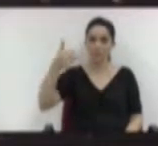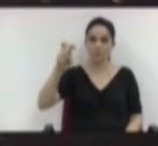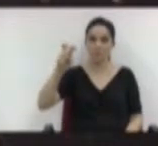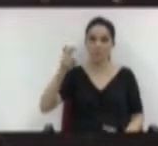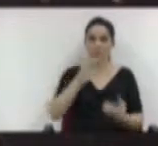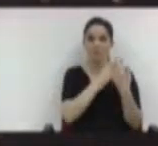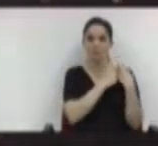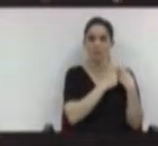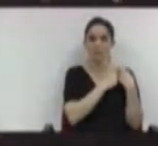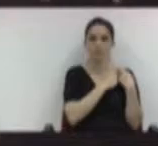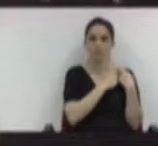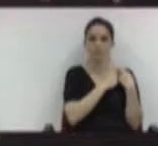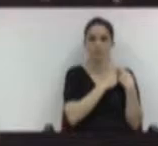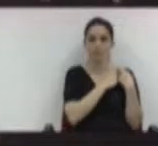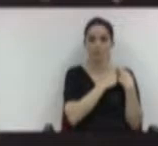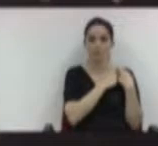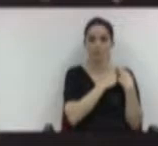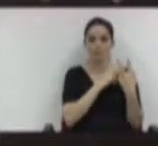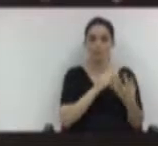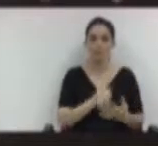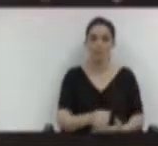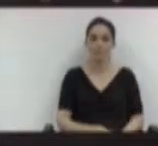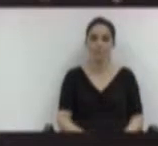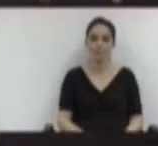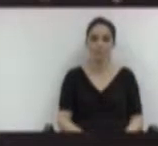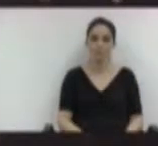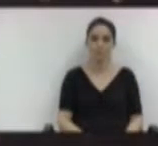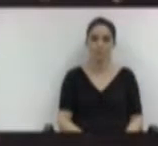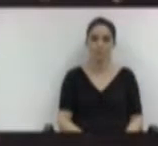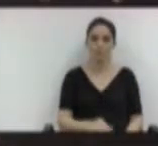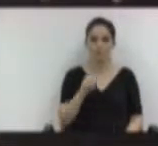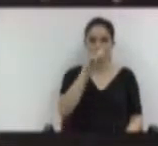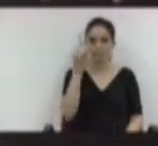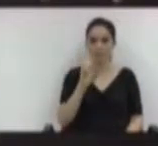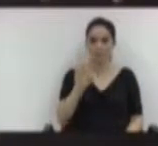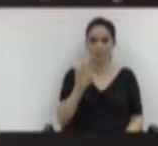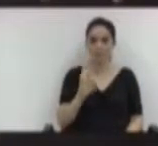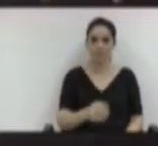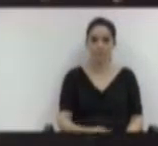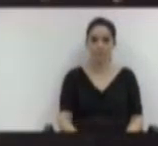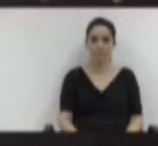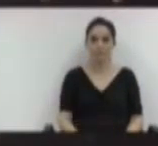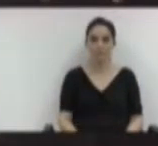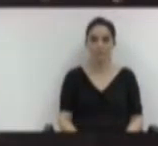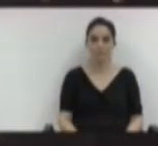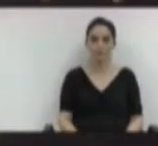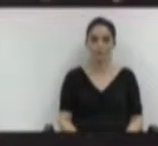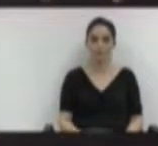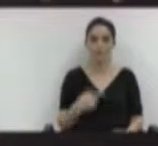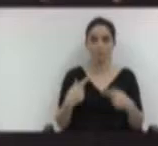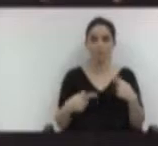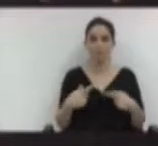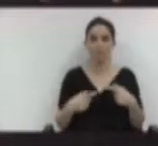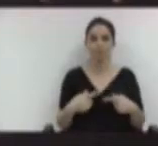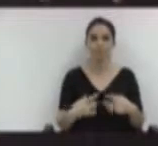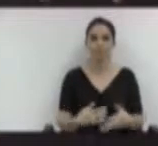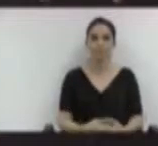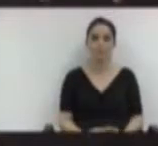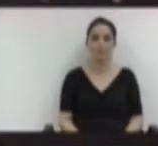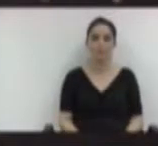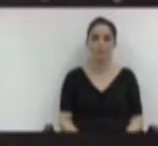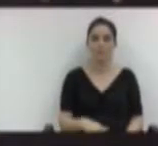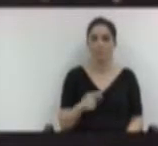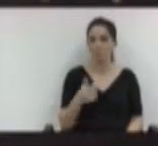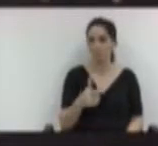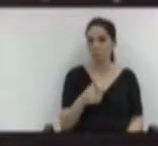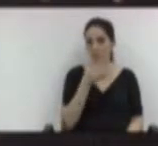916/2015. Autor, vereador José Damix. O requerimento número 916 está em discussão. Não